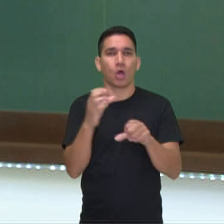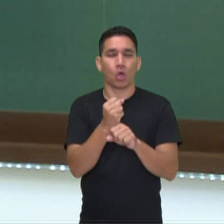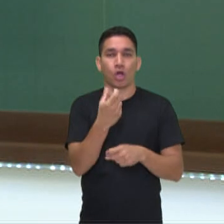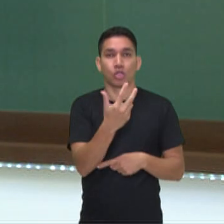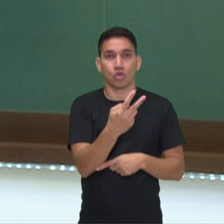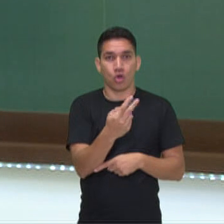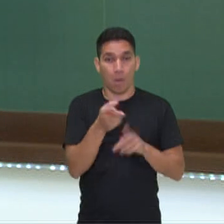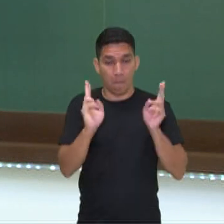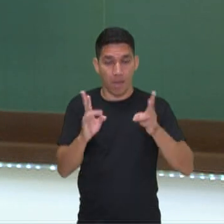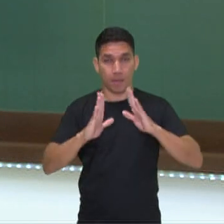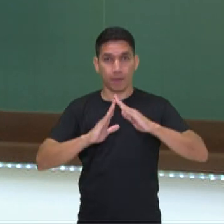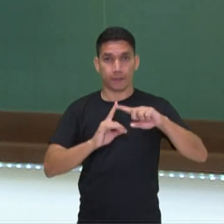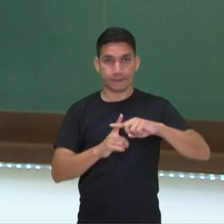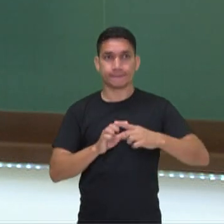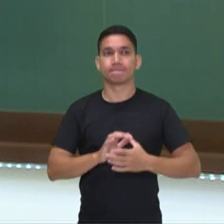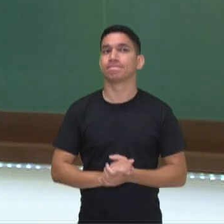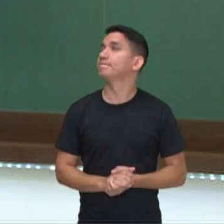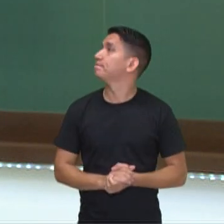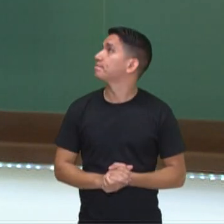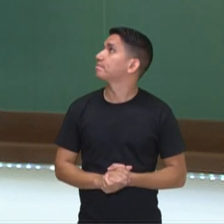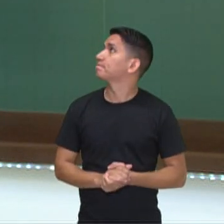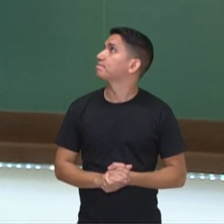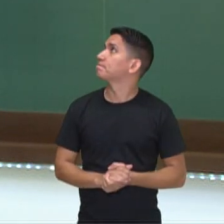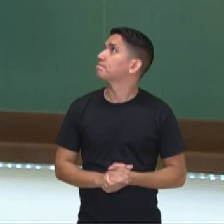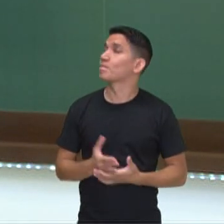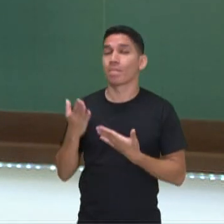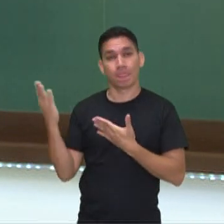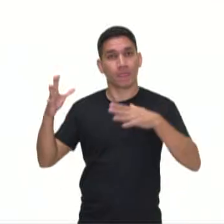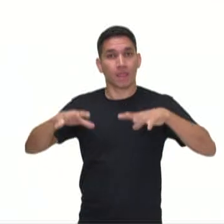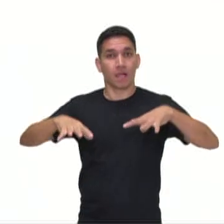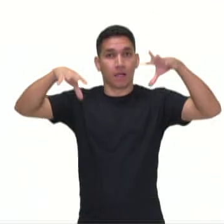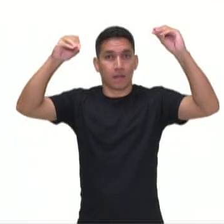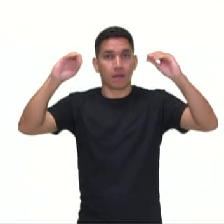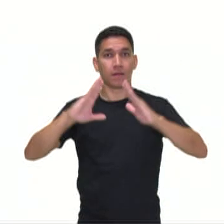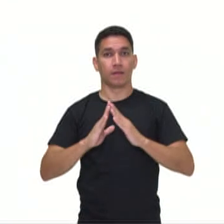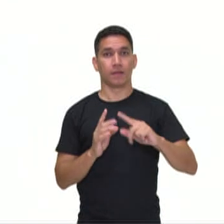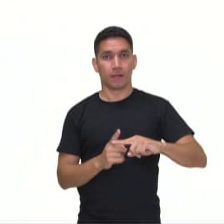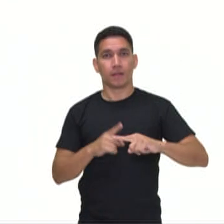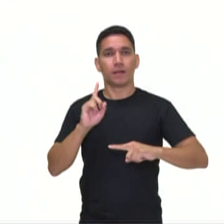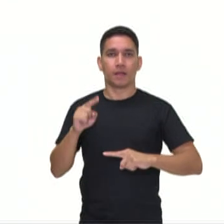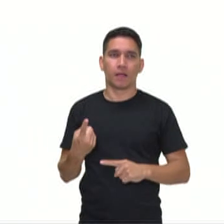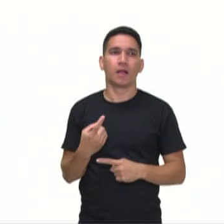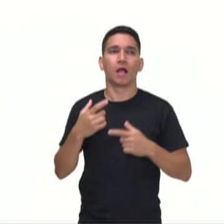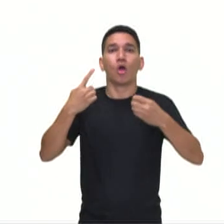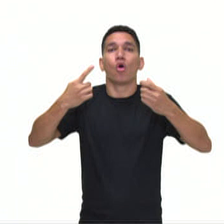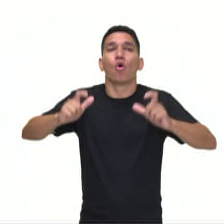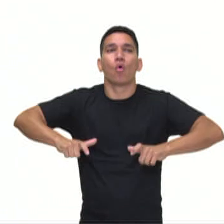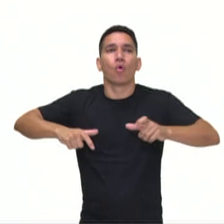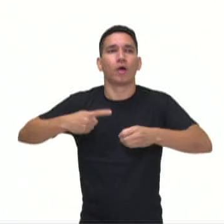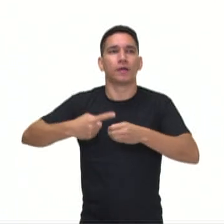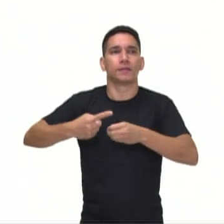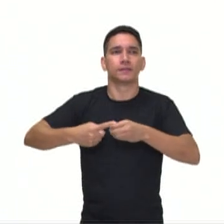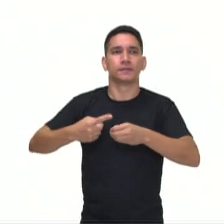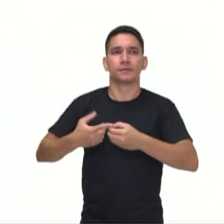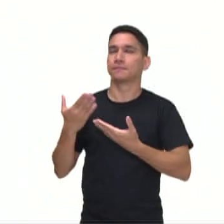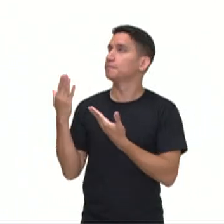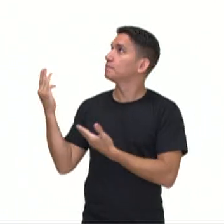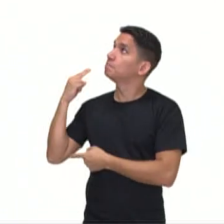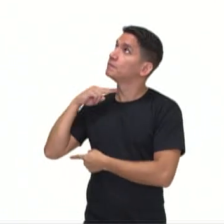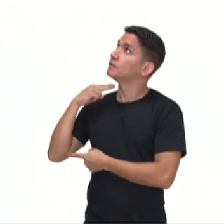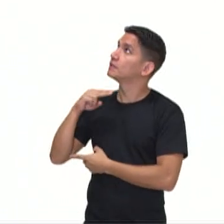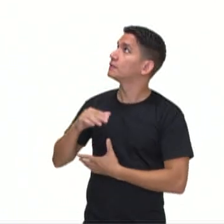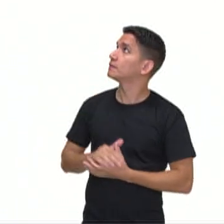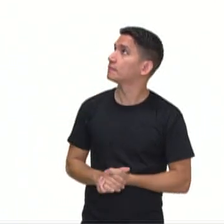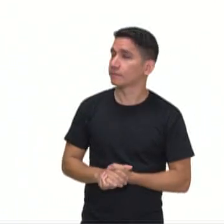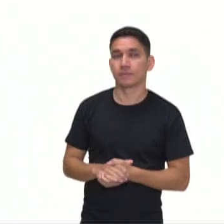No mesmo santuário. Aí o Santuário Bom Jesus Matozinho, aqui a gente vê a concepção dos profetas, né? Depois tem a